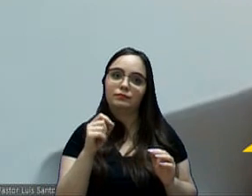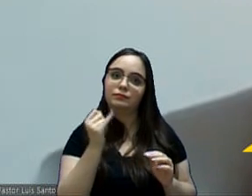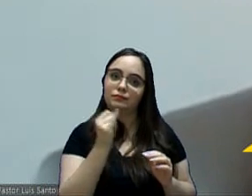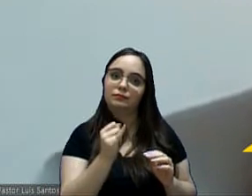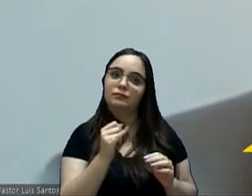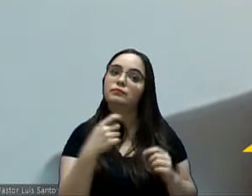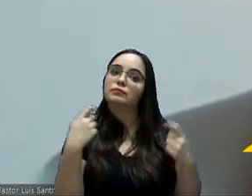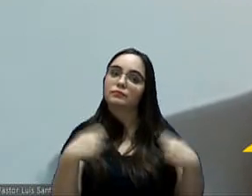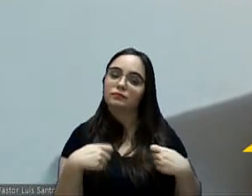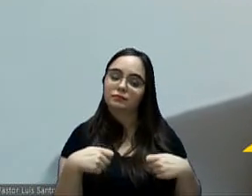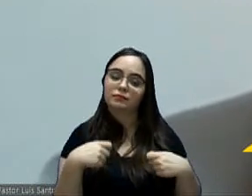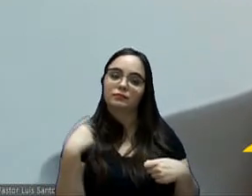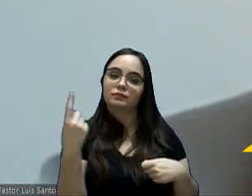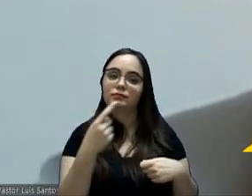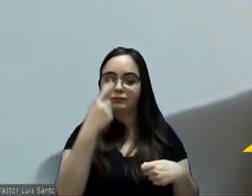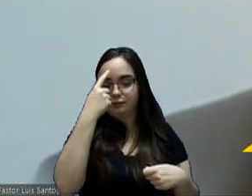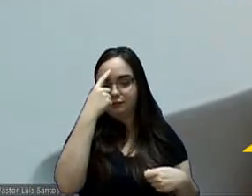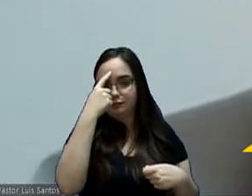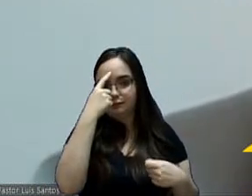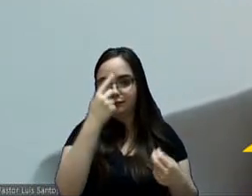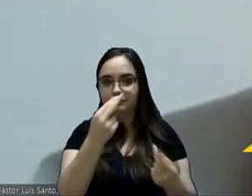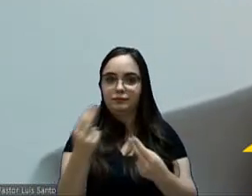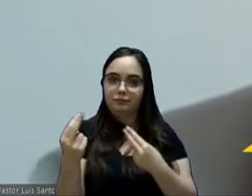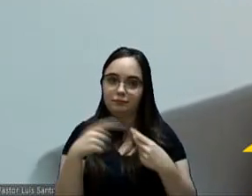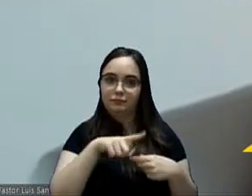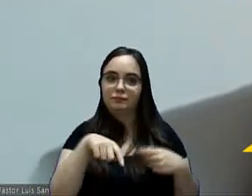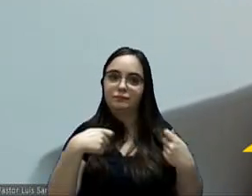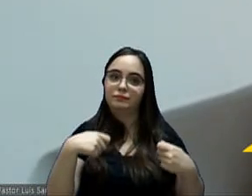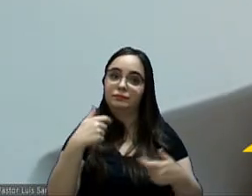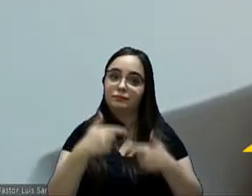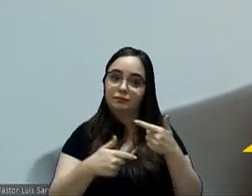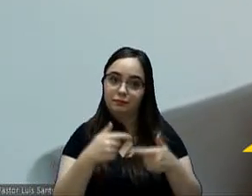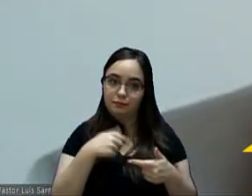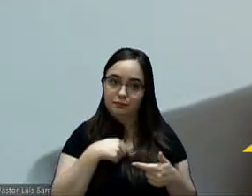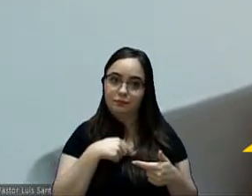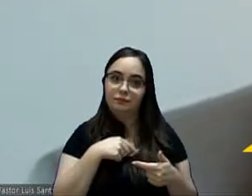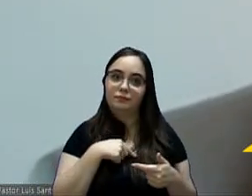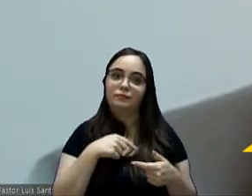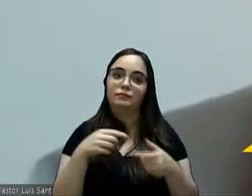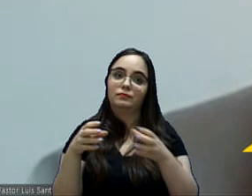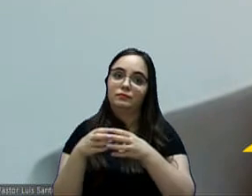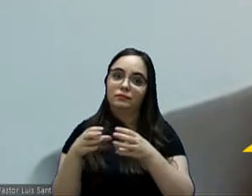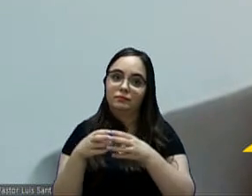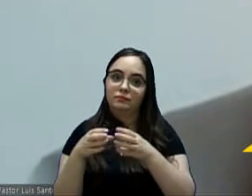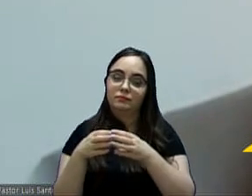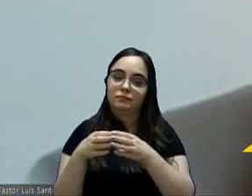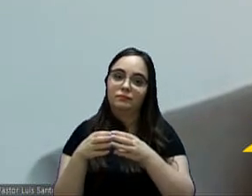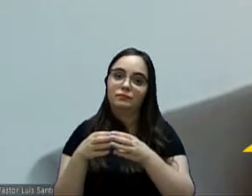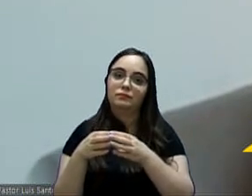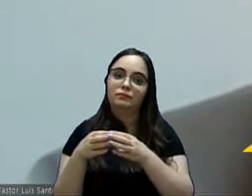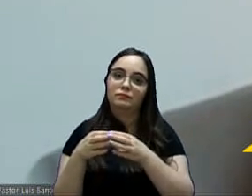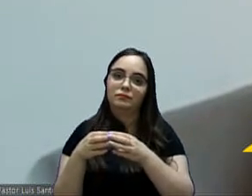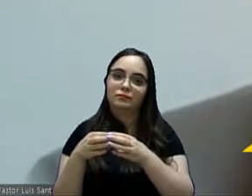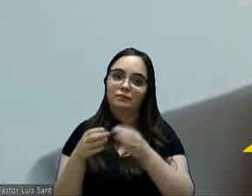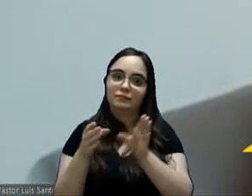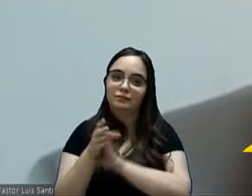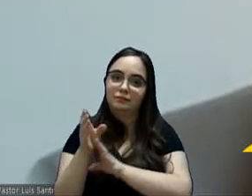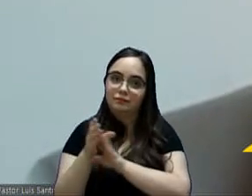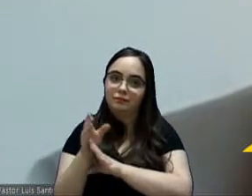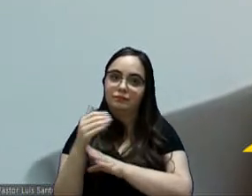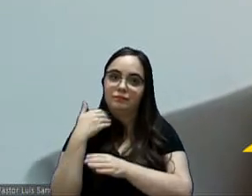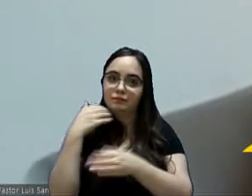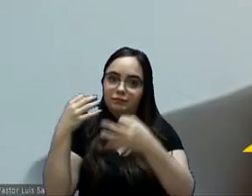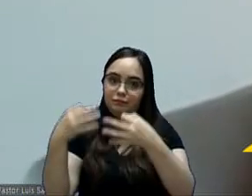da maneira democrática, da maneira que nós temos trabalhado, eu como presidente da comissão e honradamente tendo ao meu